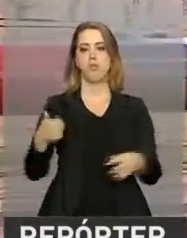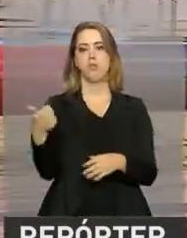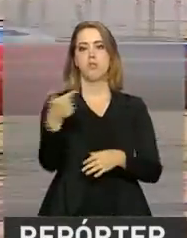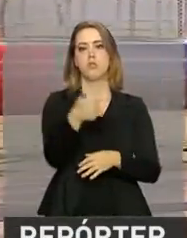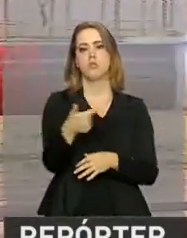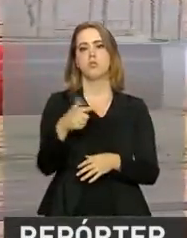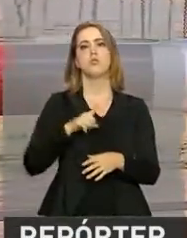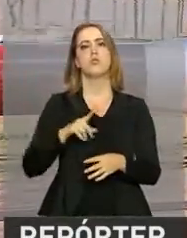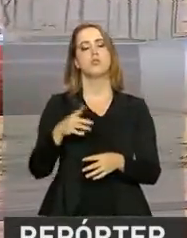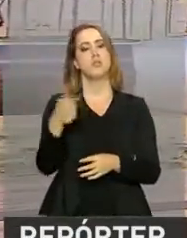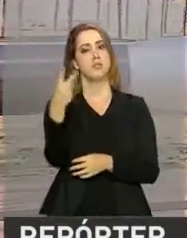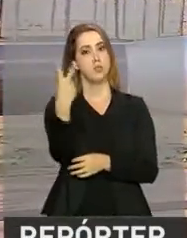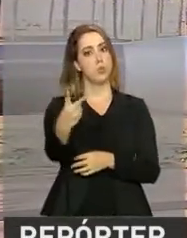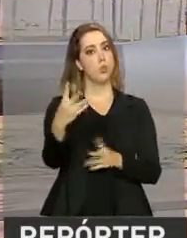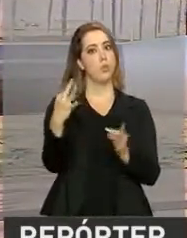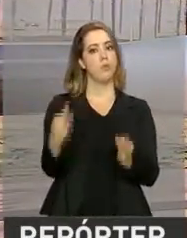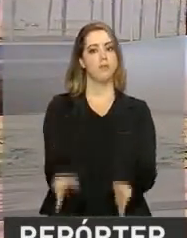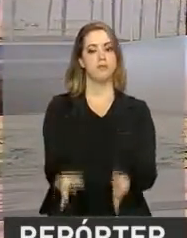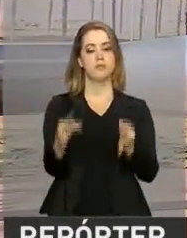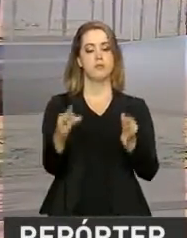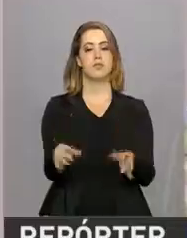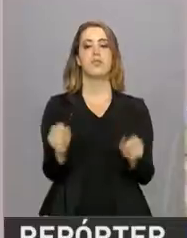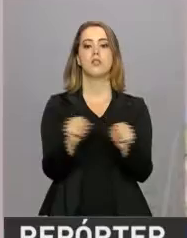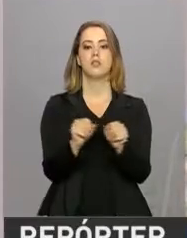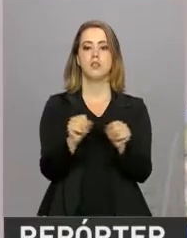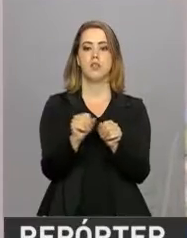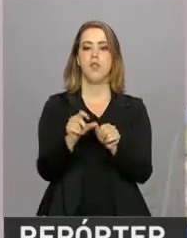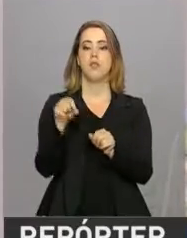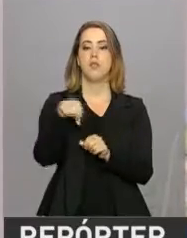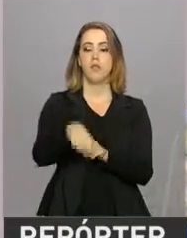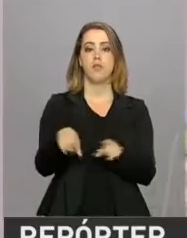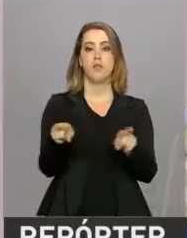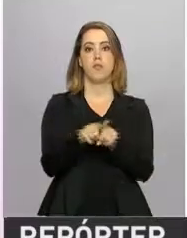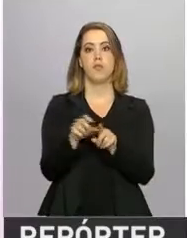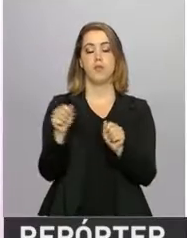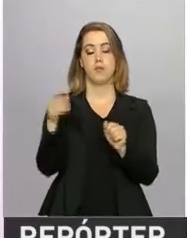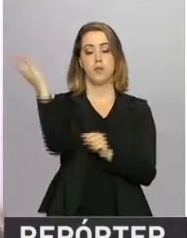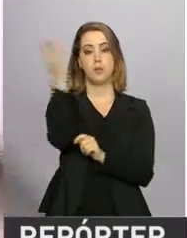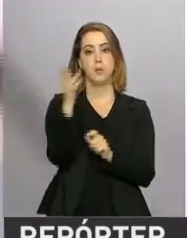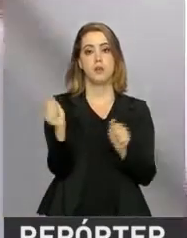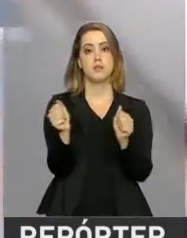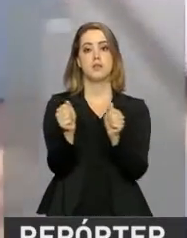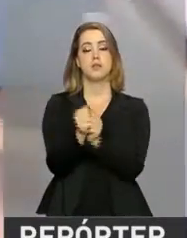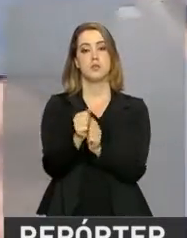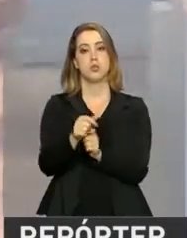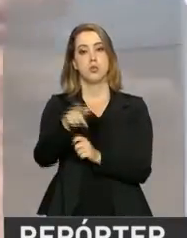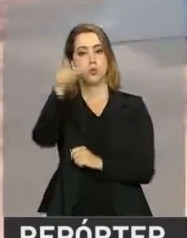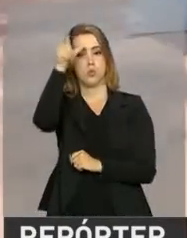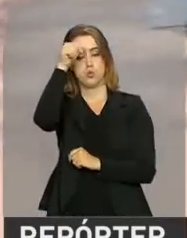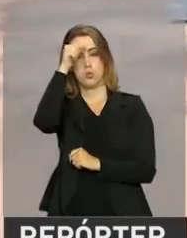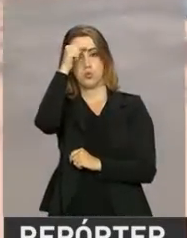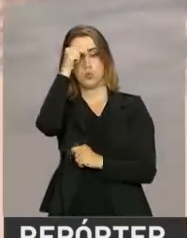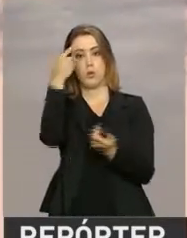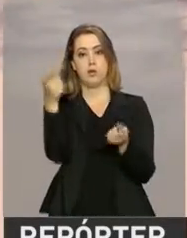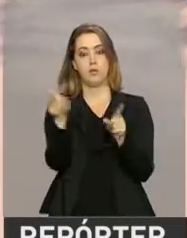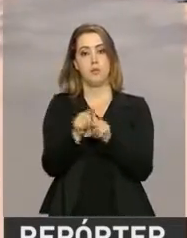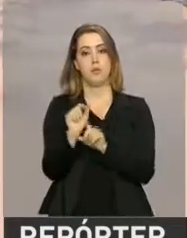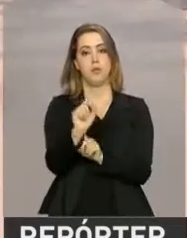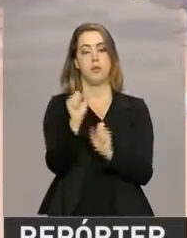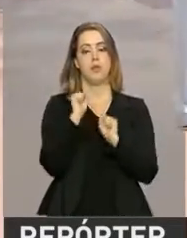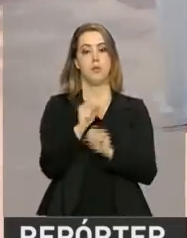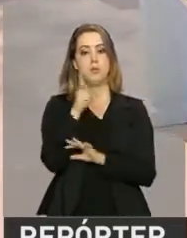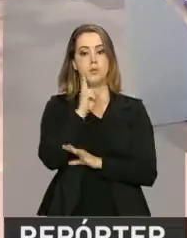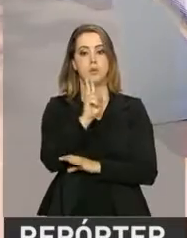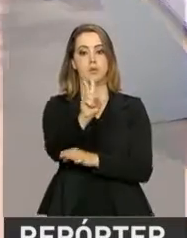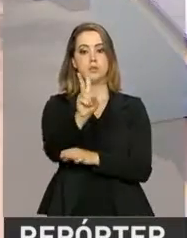duas toneladas foi desenvolvido pela agência espacial brasileira em cooperação com a alemanha o foguete pode ser visto na exposição até domingo na área externa